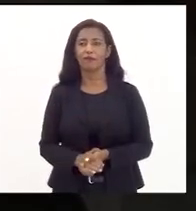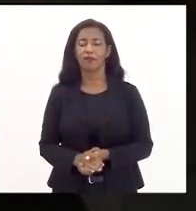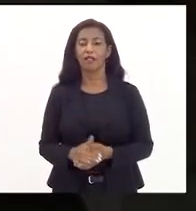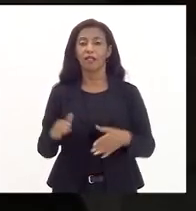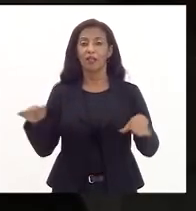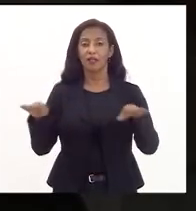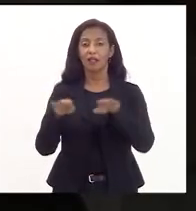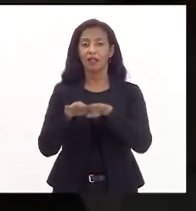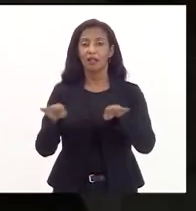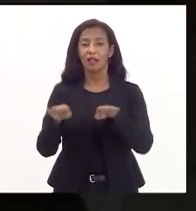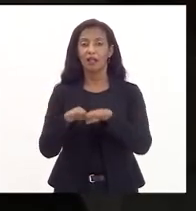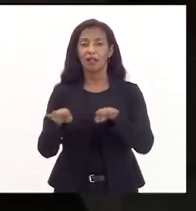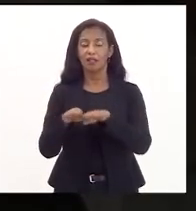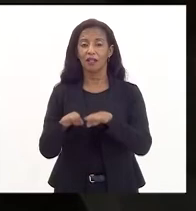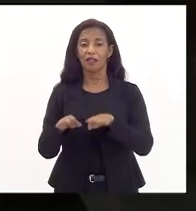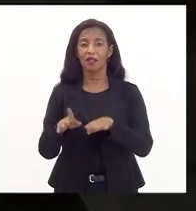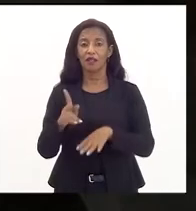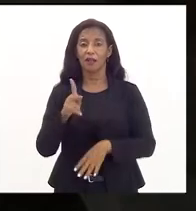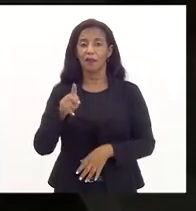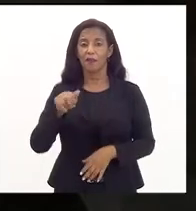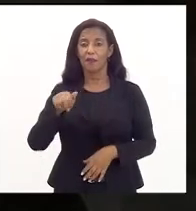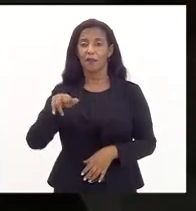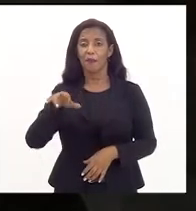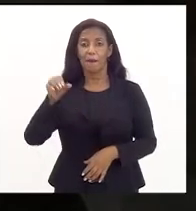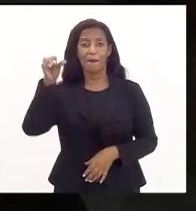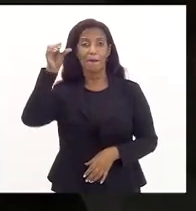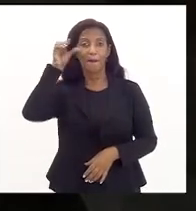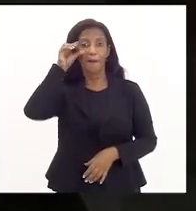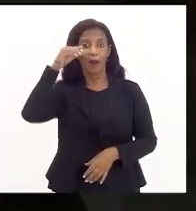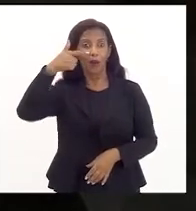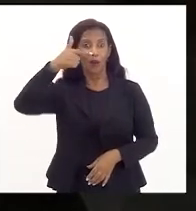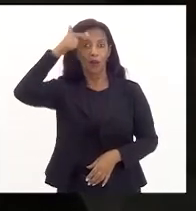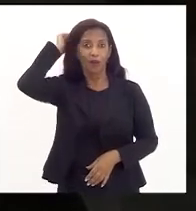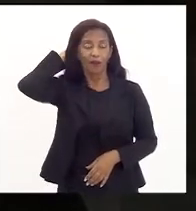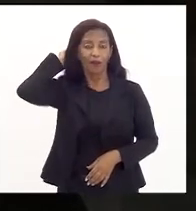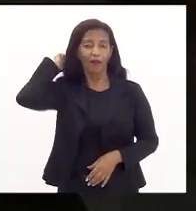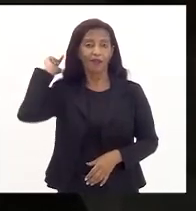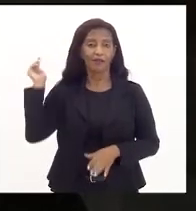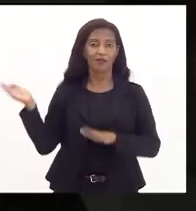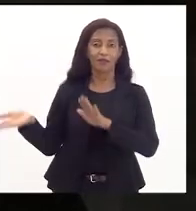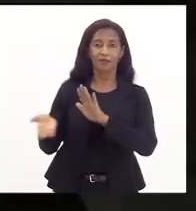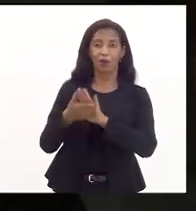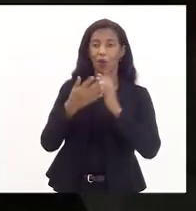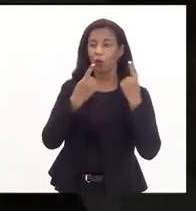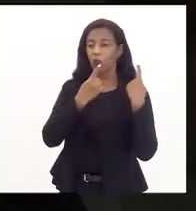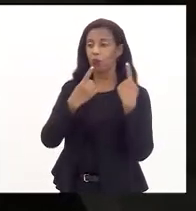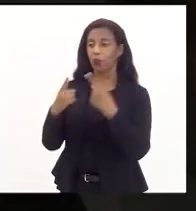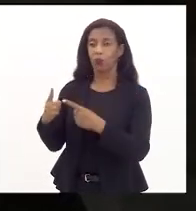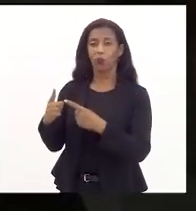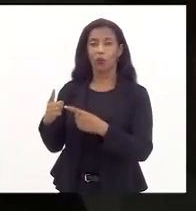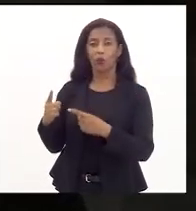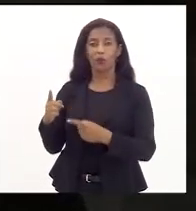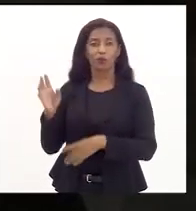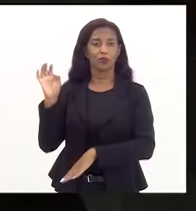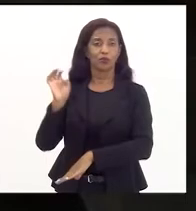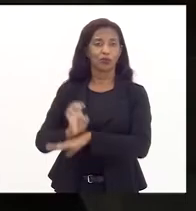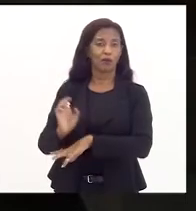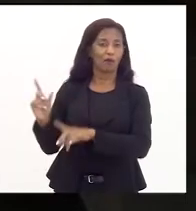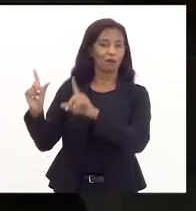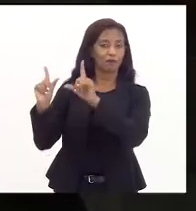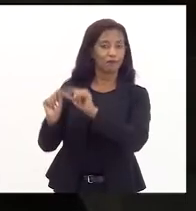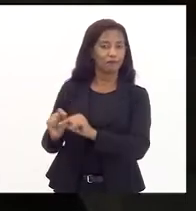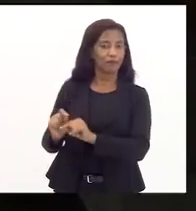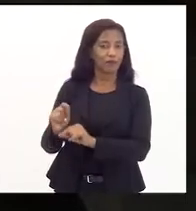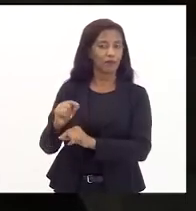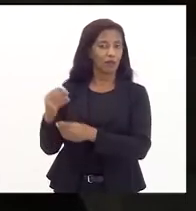linha adotada por Paulo Guedes a favor do Estado mínimo, não